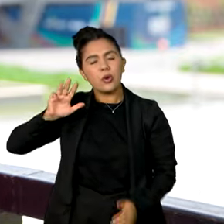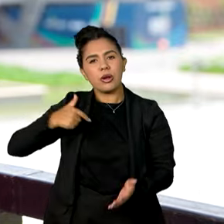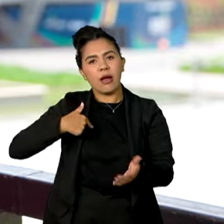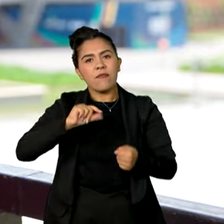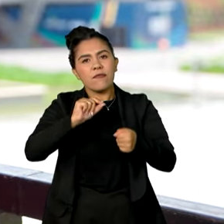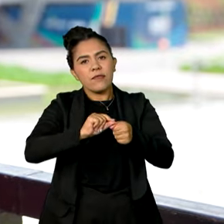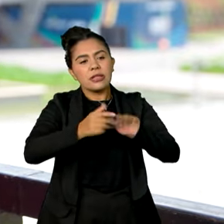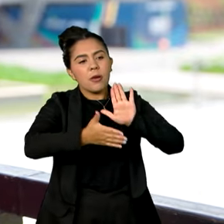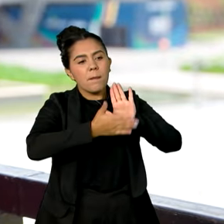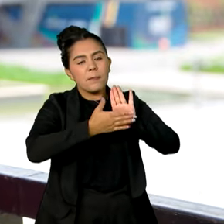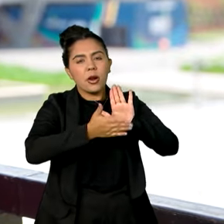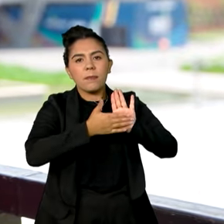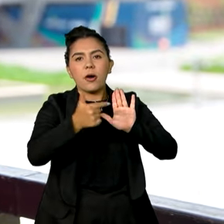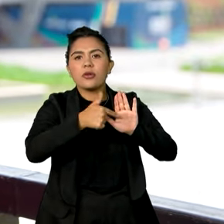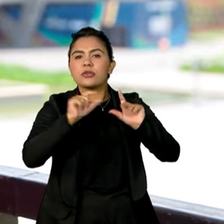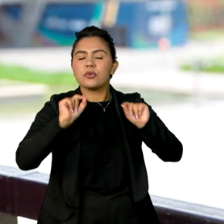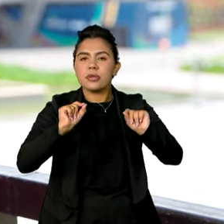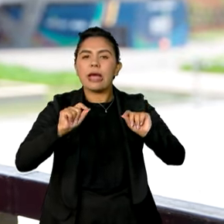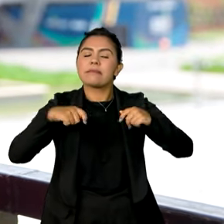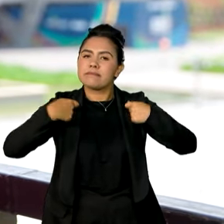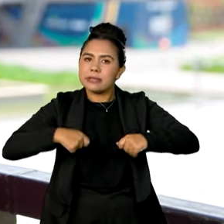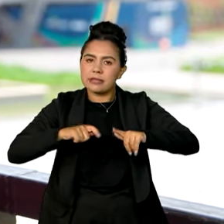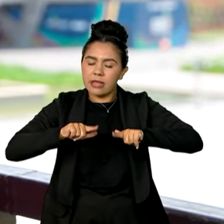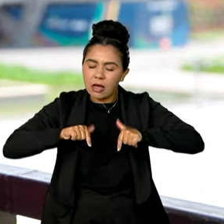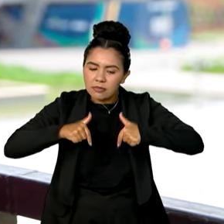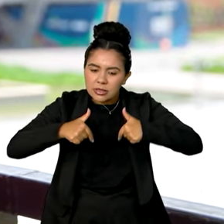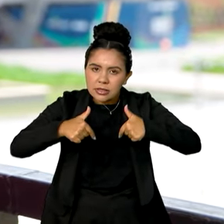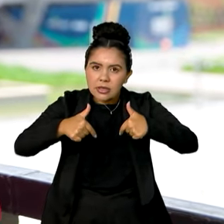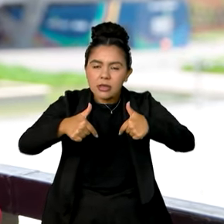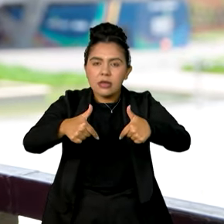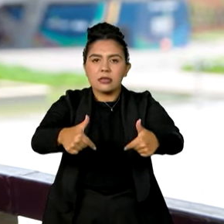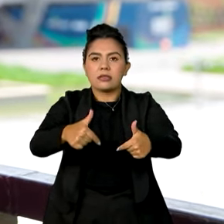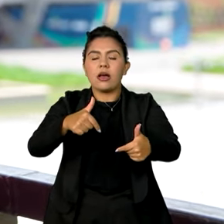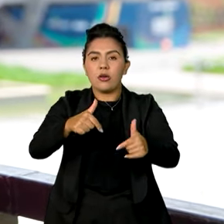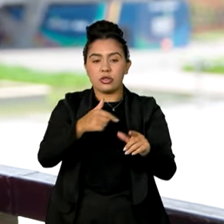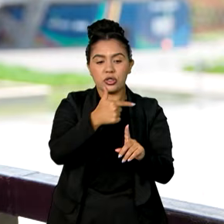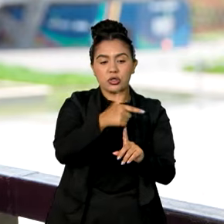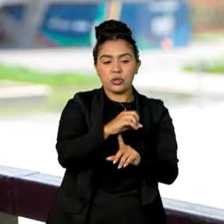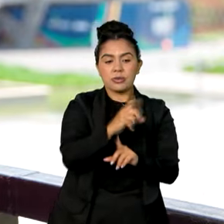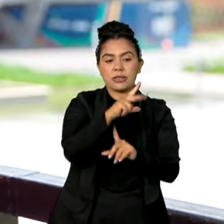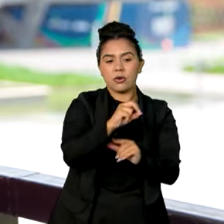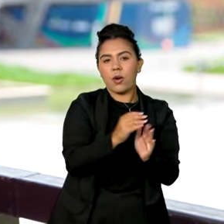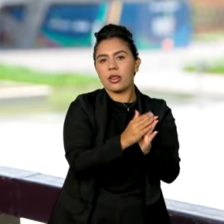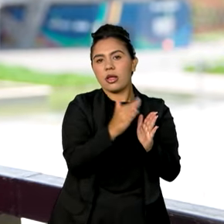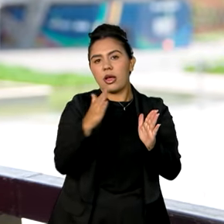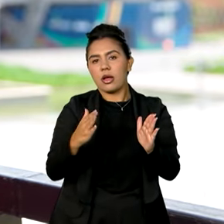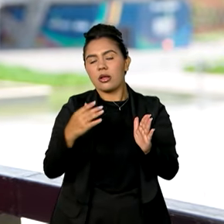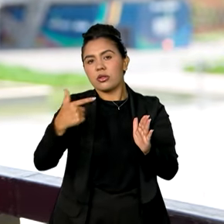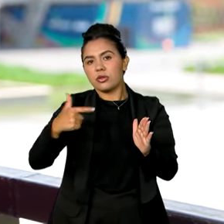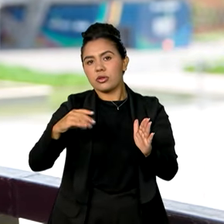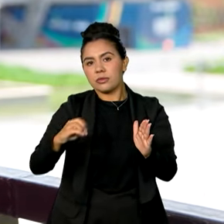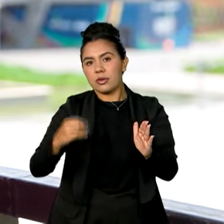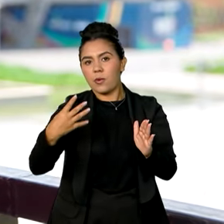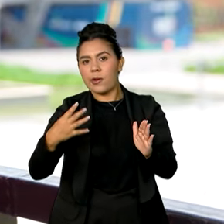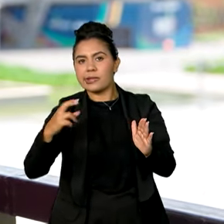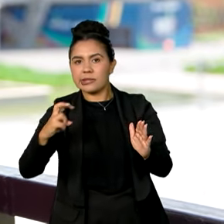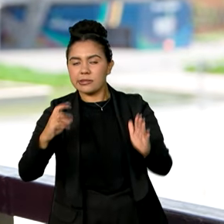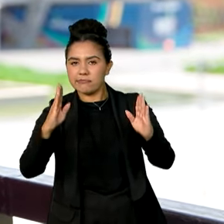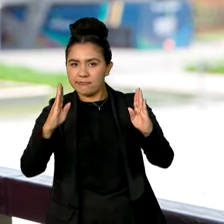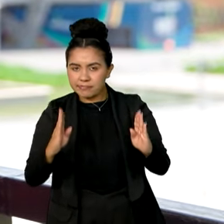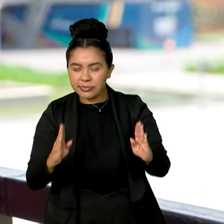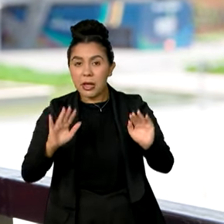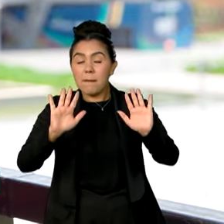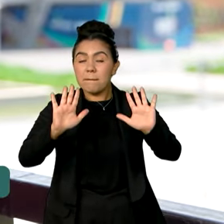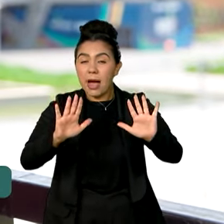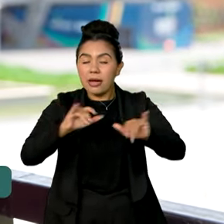antecipem as metas de neutralidade climática de 2050 para 2040 e até 2045. E lembrou que